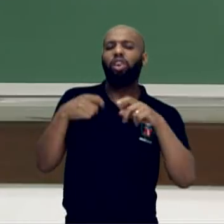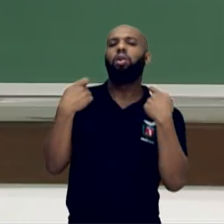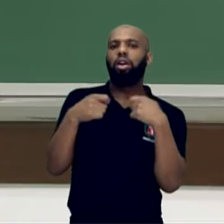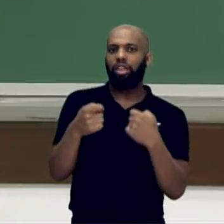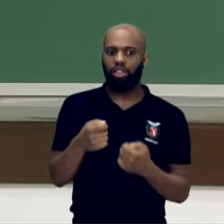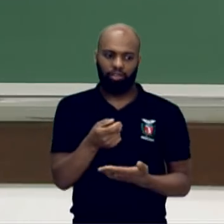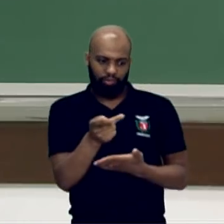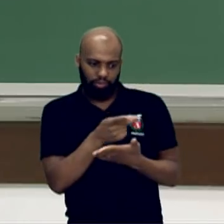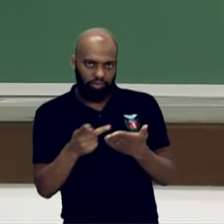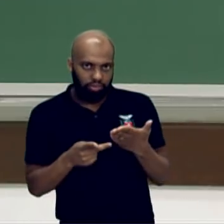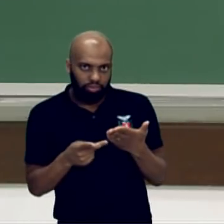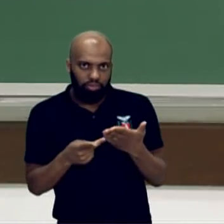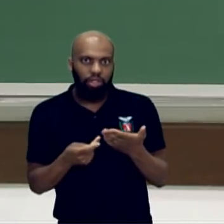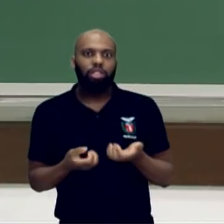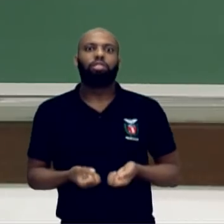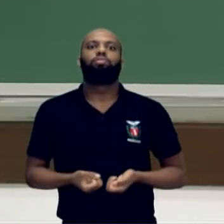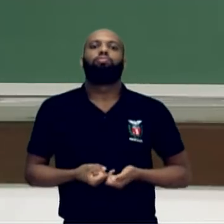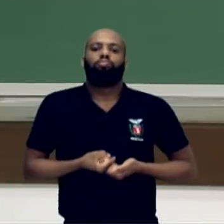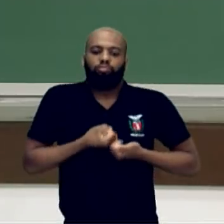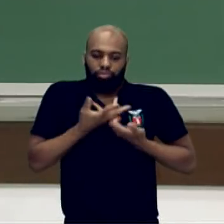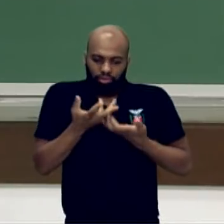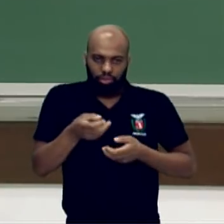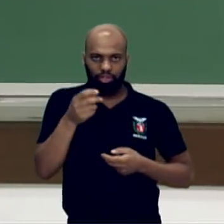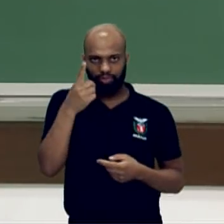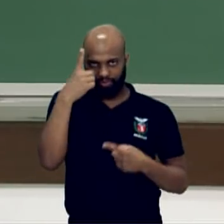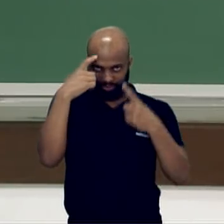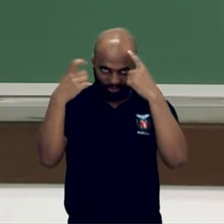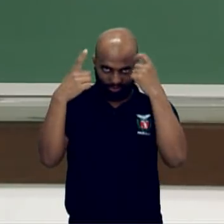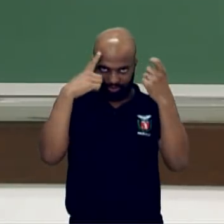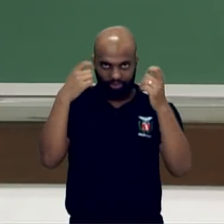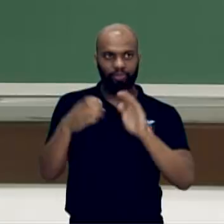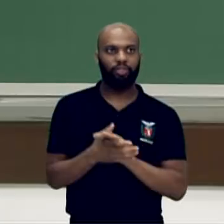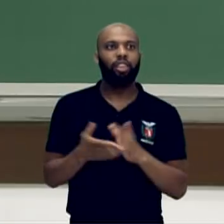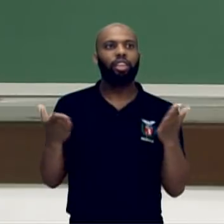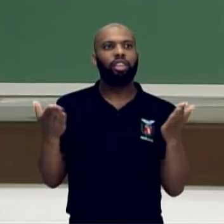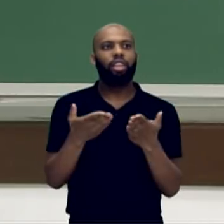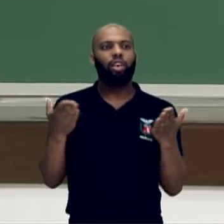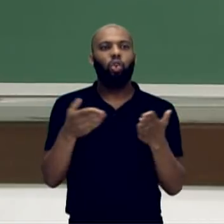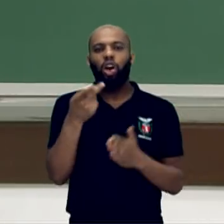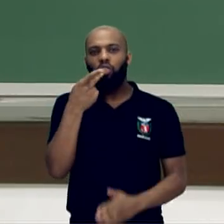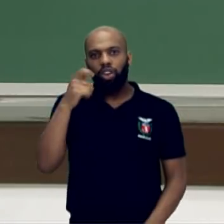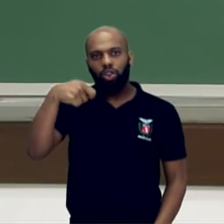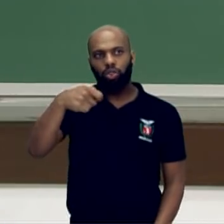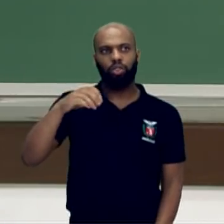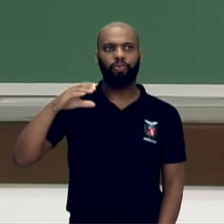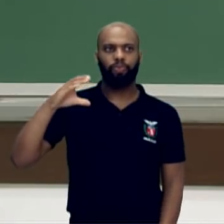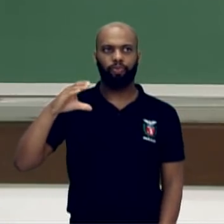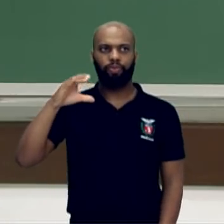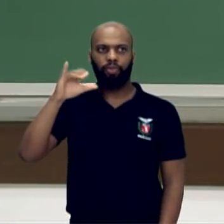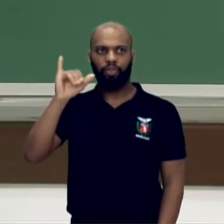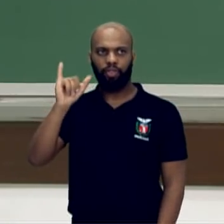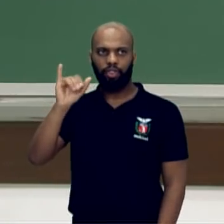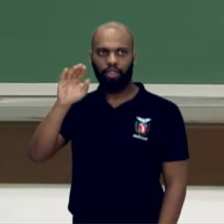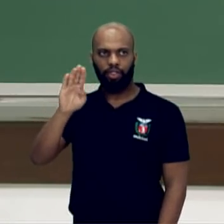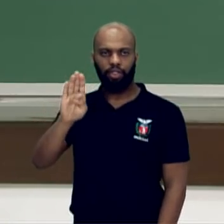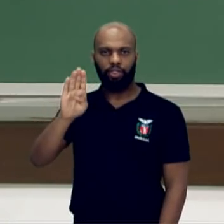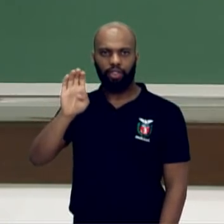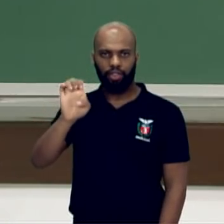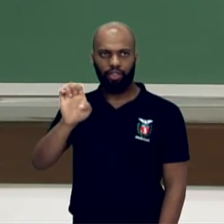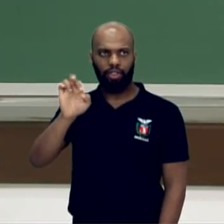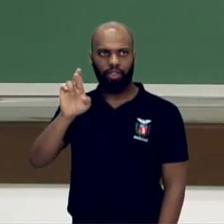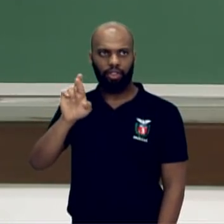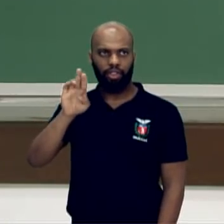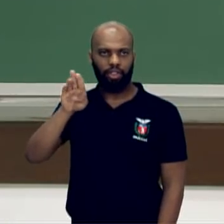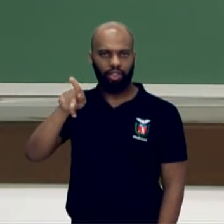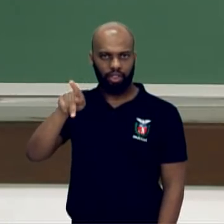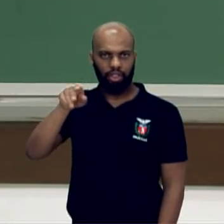criativos. E vou finalizar falando sobre os cyberpoemas. Cyberpoemas, eles têm muito a ver